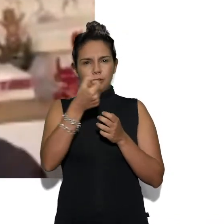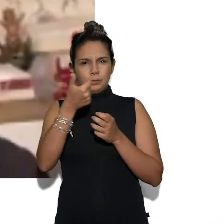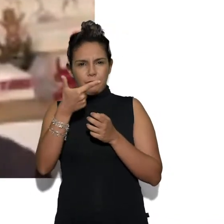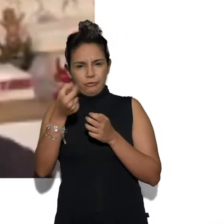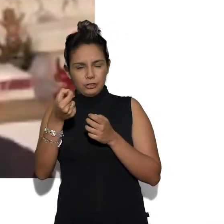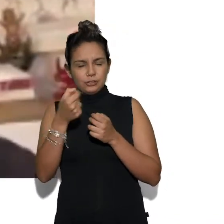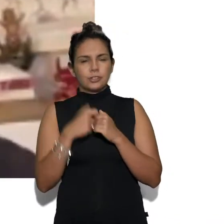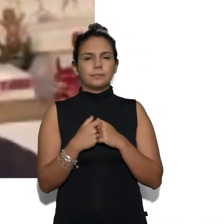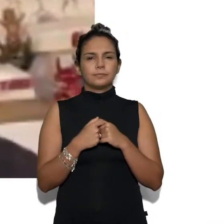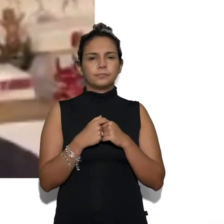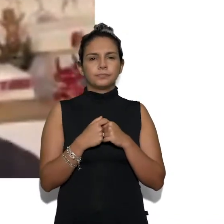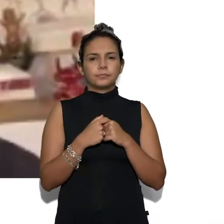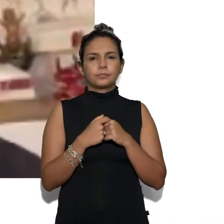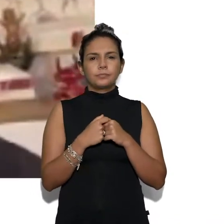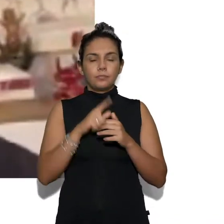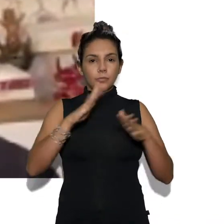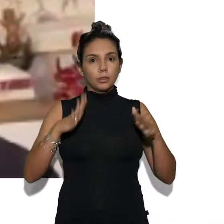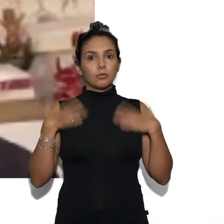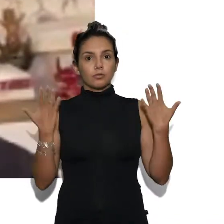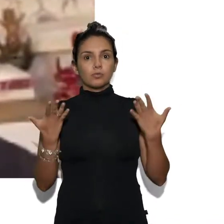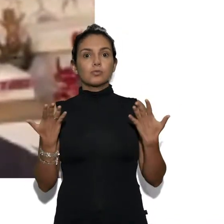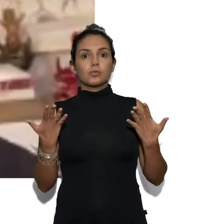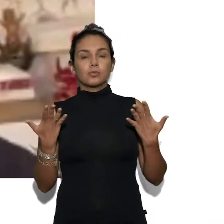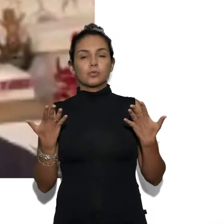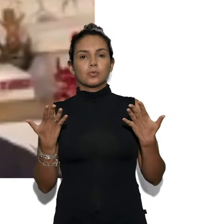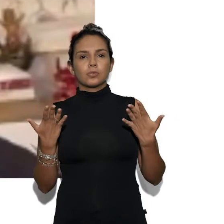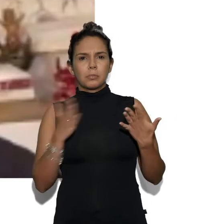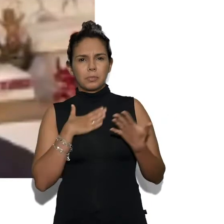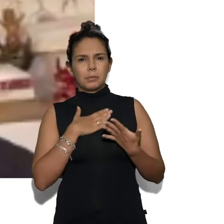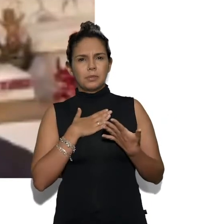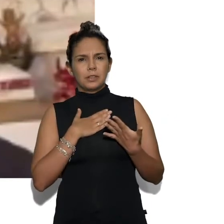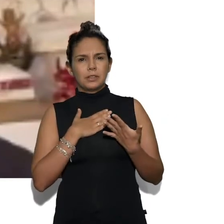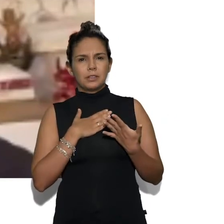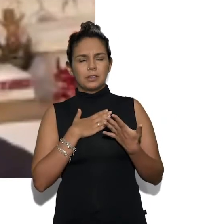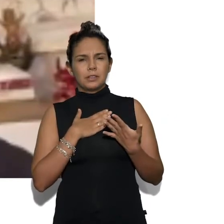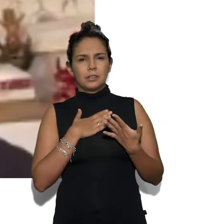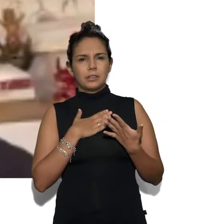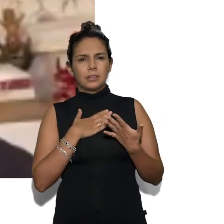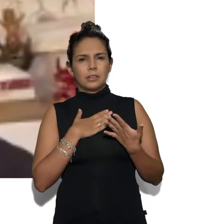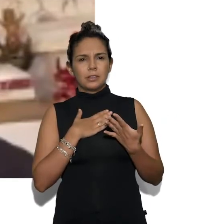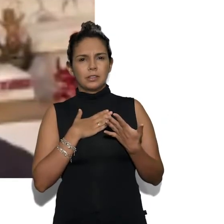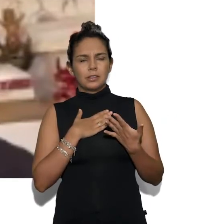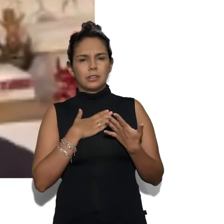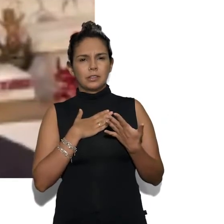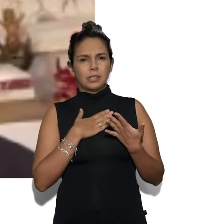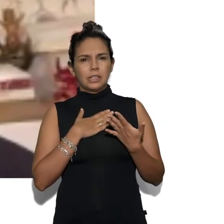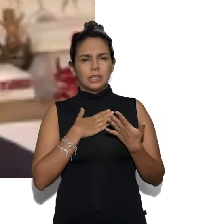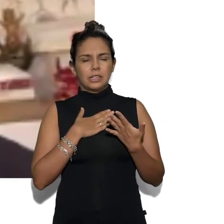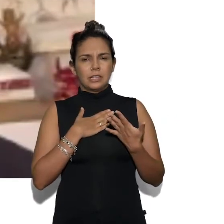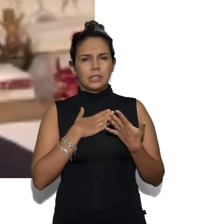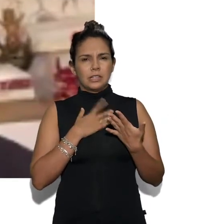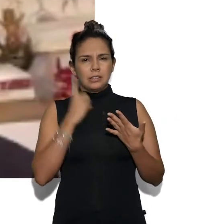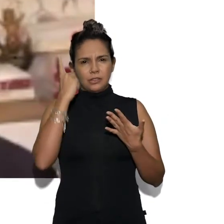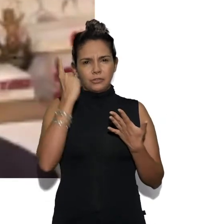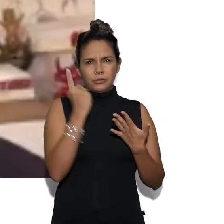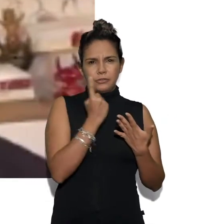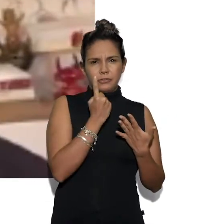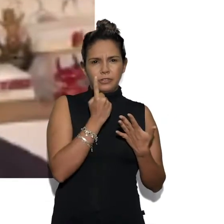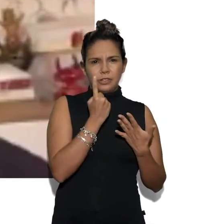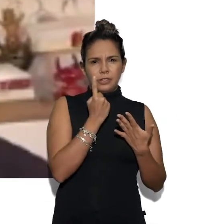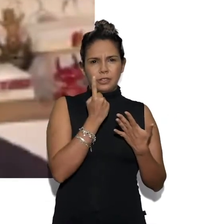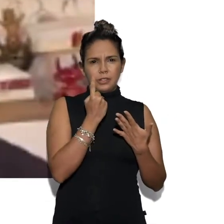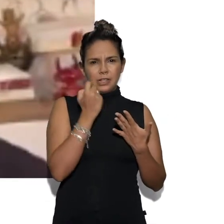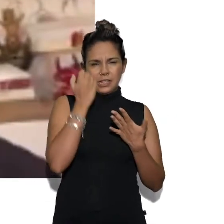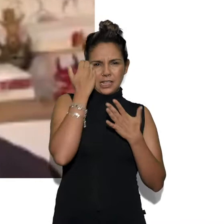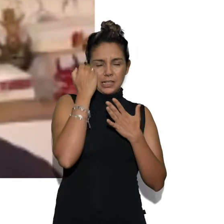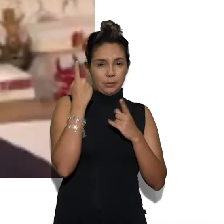2020, esse susto, para mim, ele levantou-se como uma espécie de inspeção ao